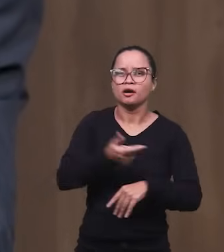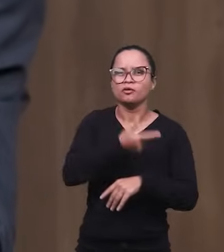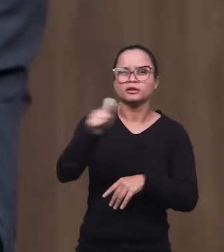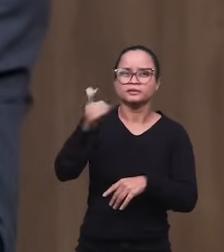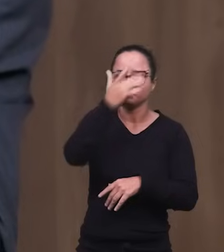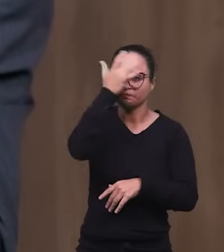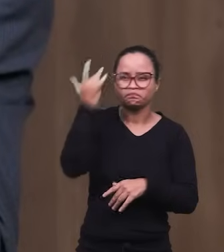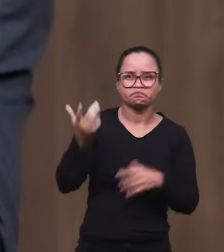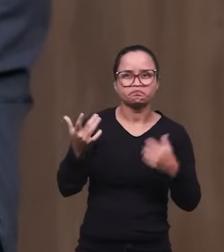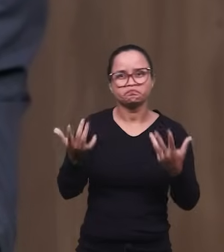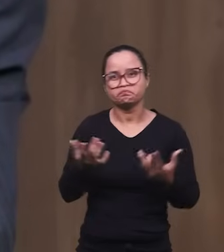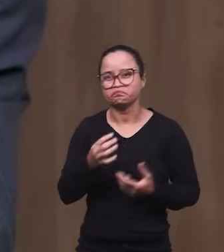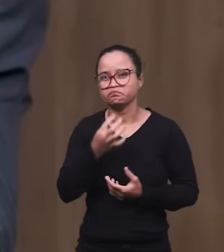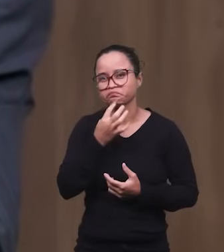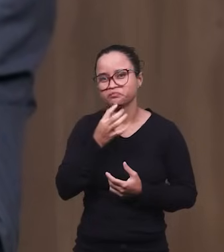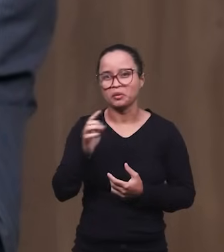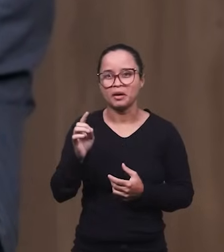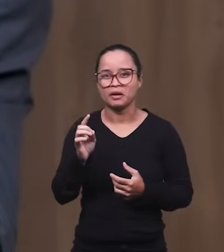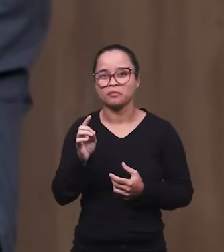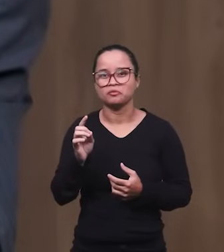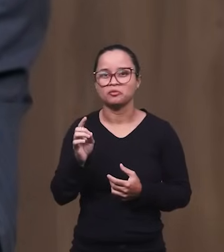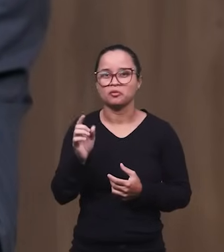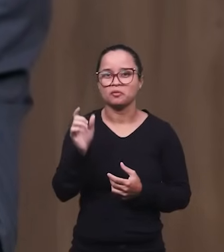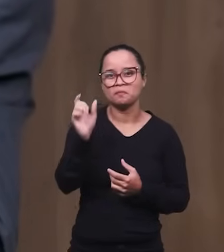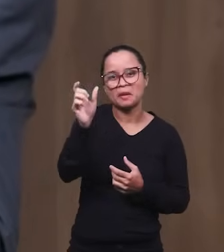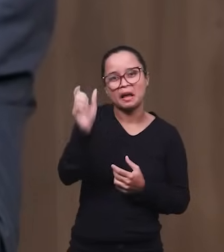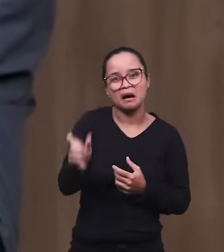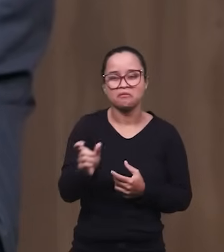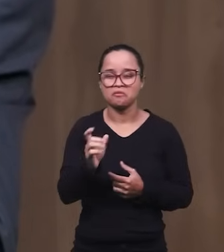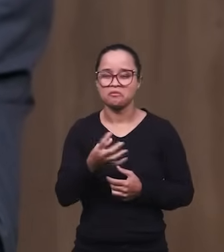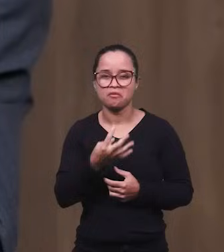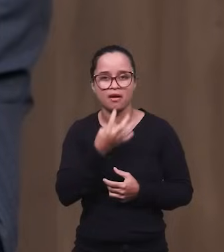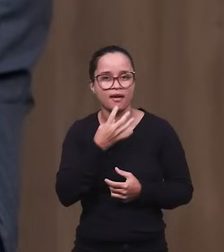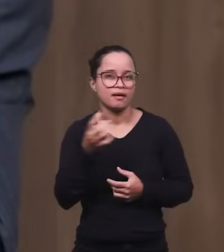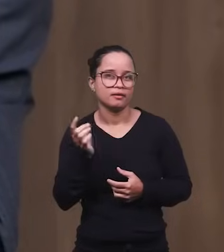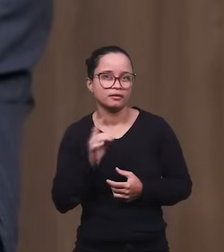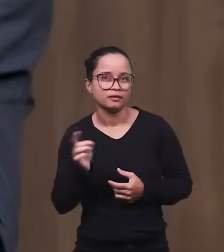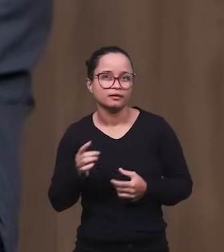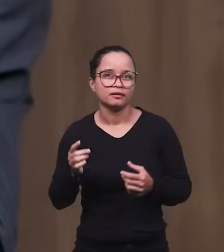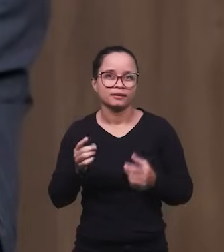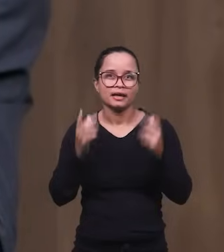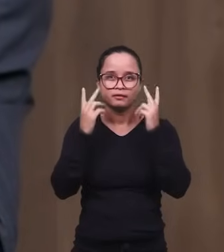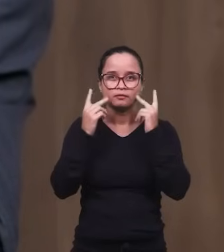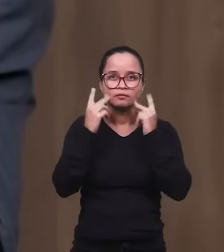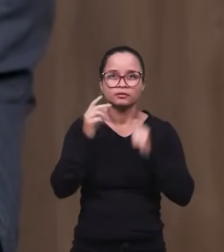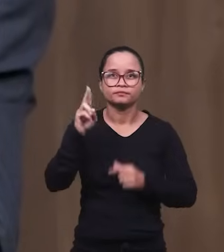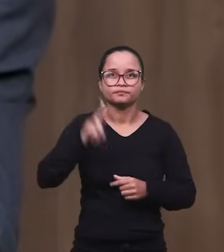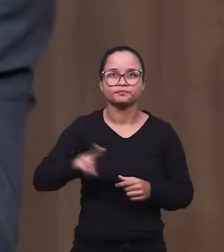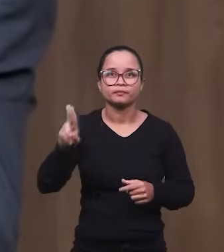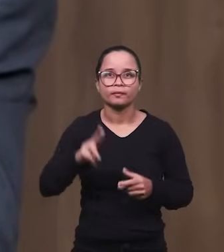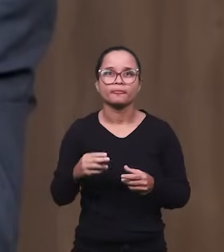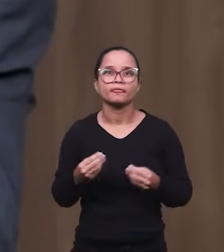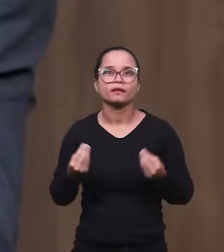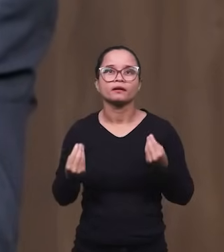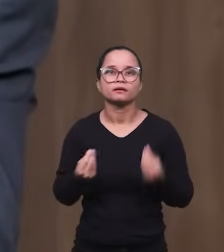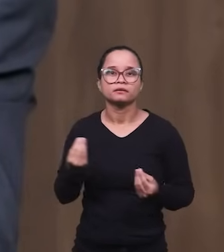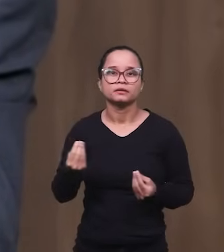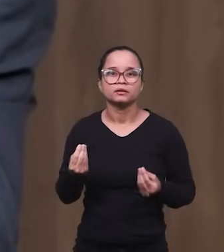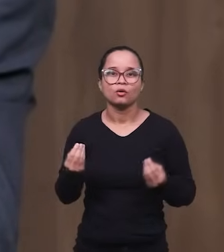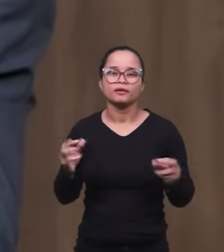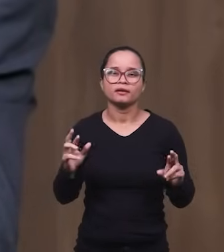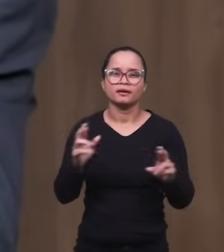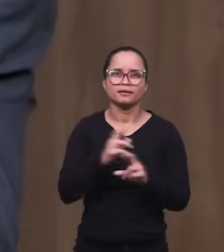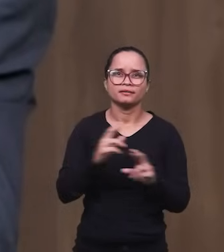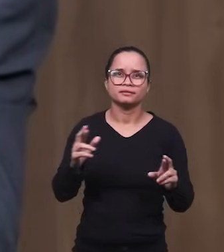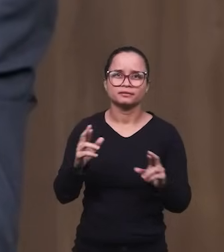algumas pessoas não seja um termo assim tão... que é do senso comum, né? Mas qual que